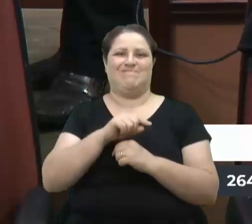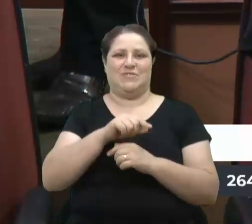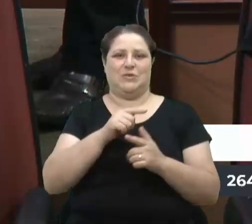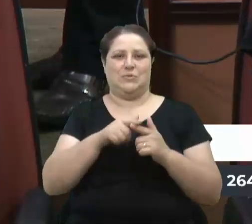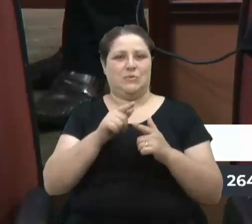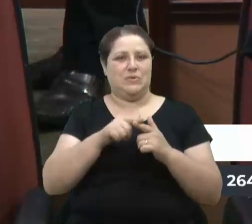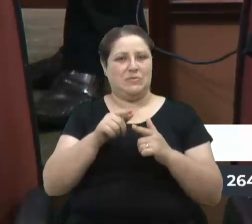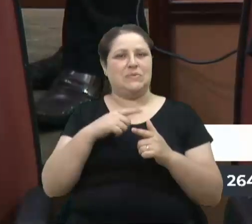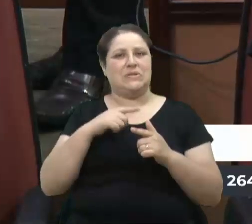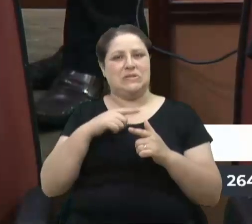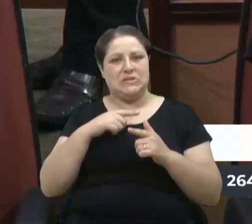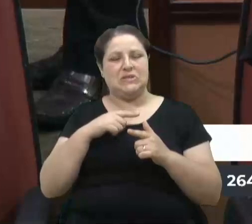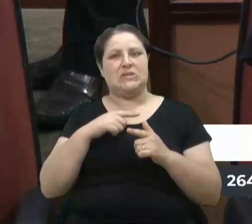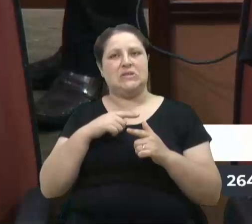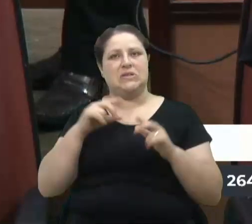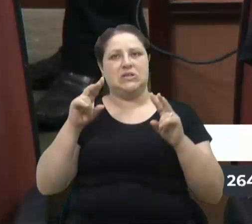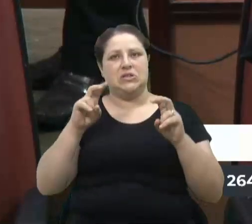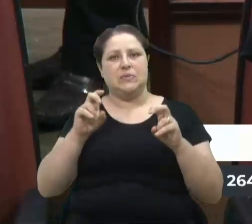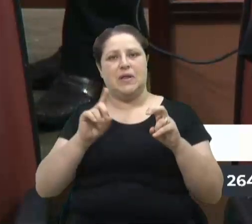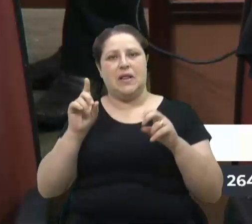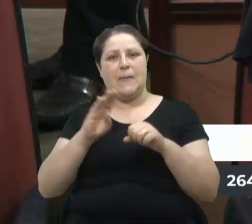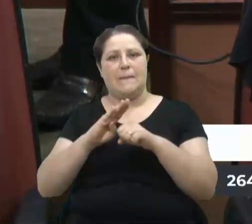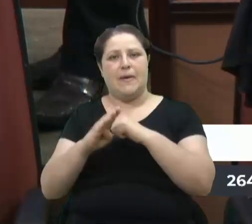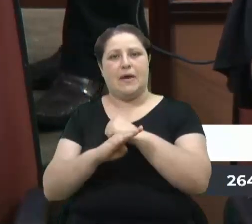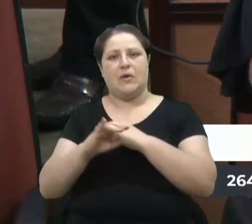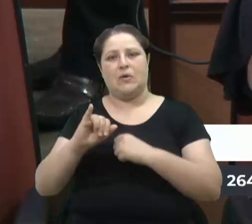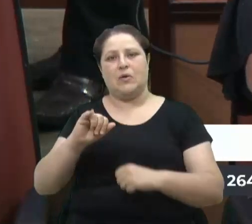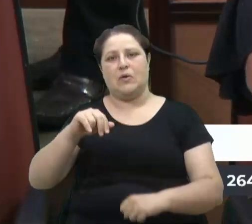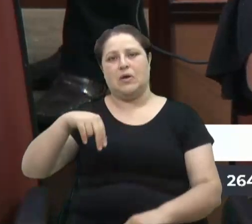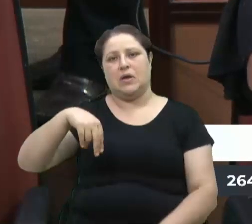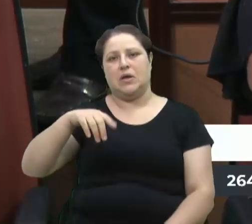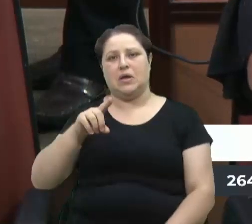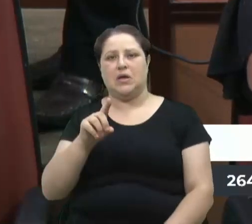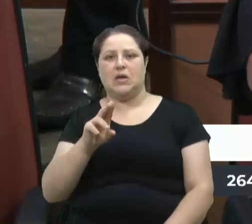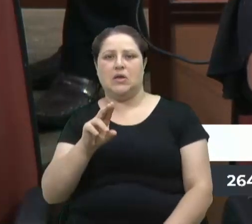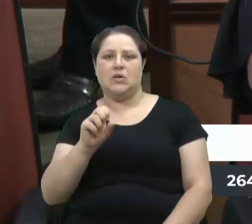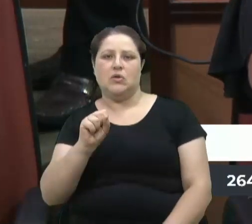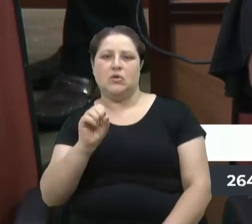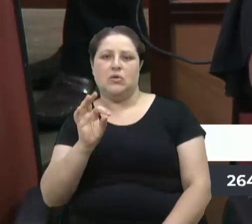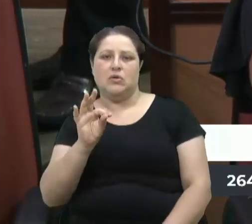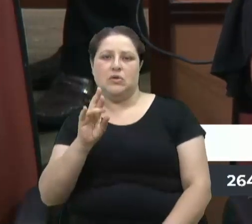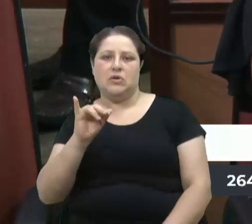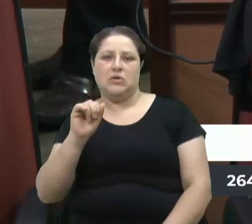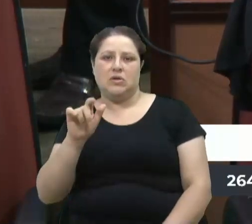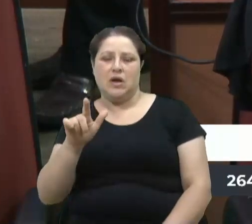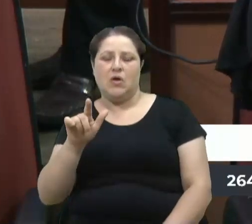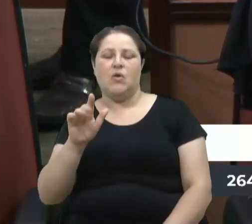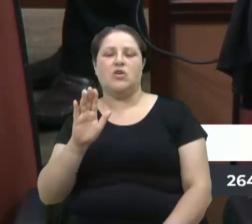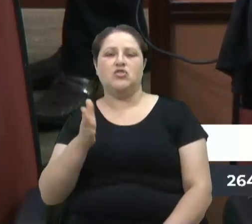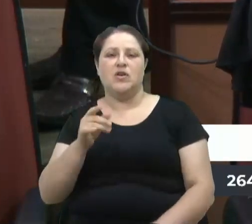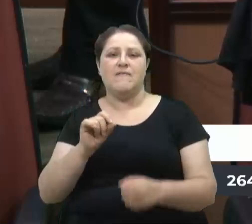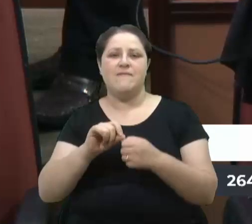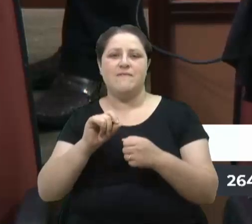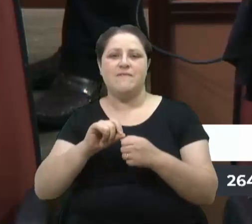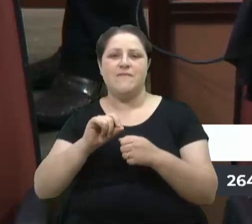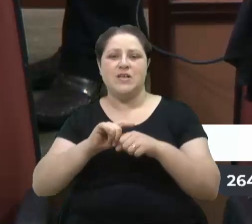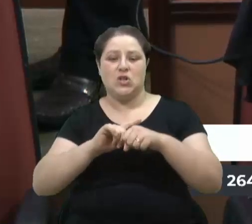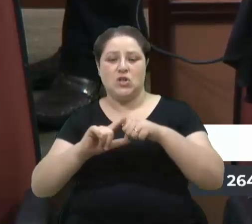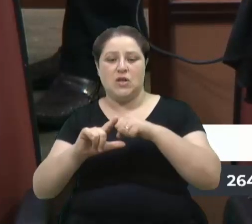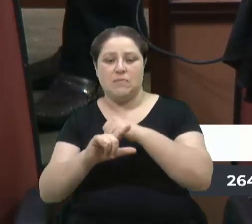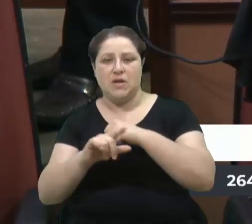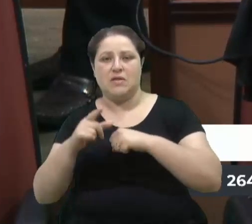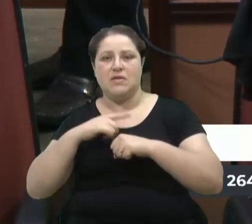situações, inclusive no industrial, de loteamentos, né, que foi feito toda a parte da estrutura viária, que já tem